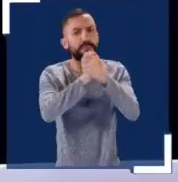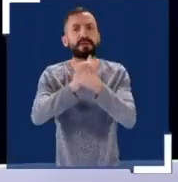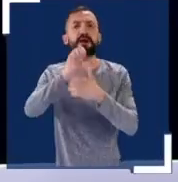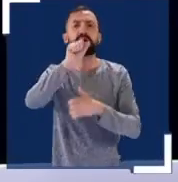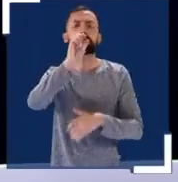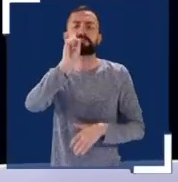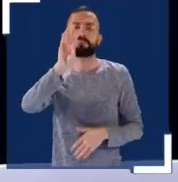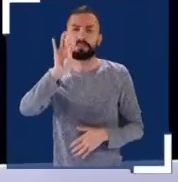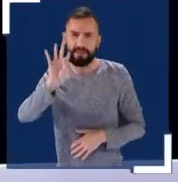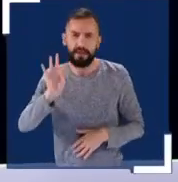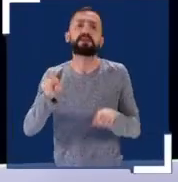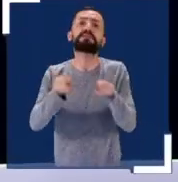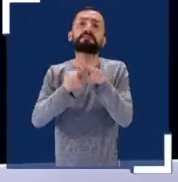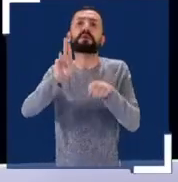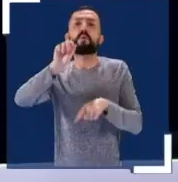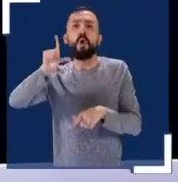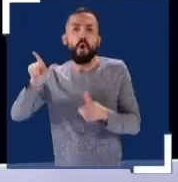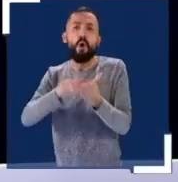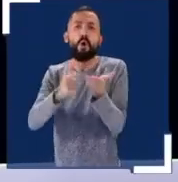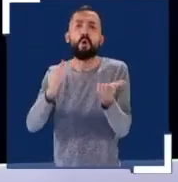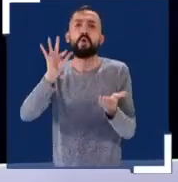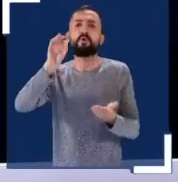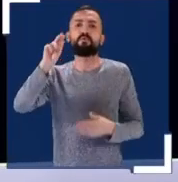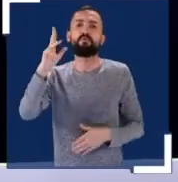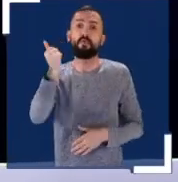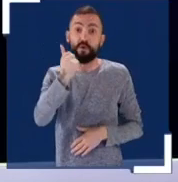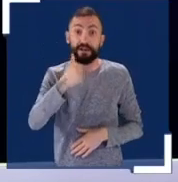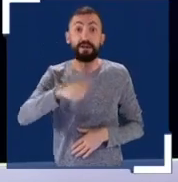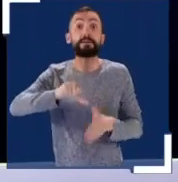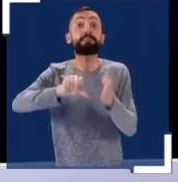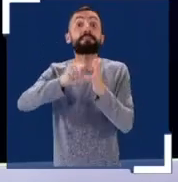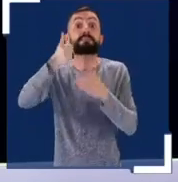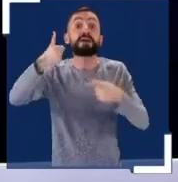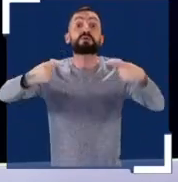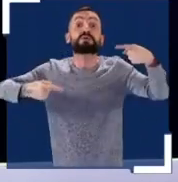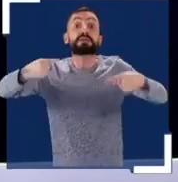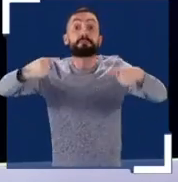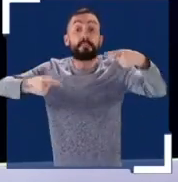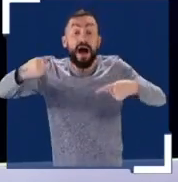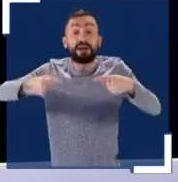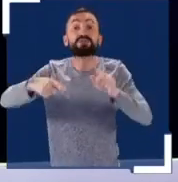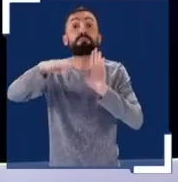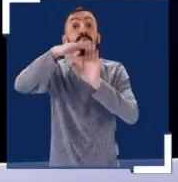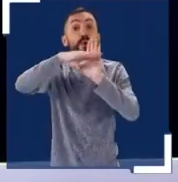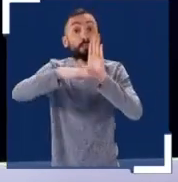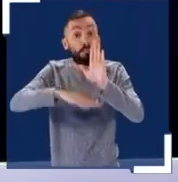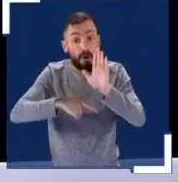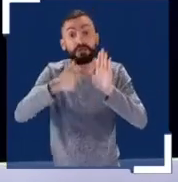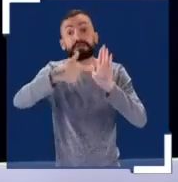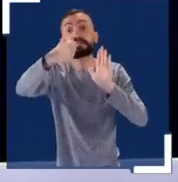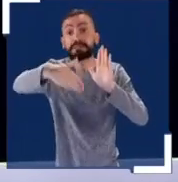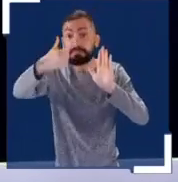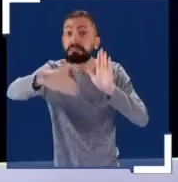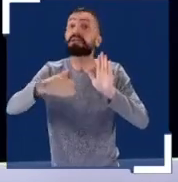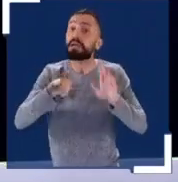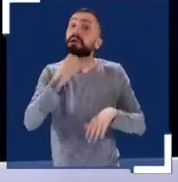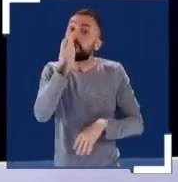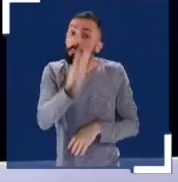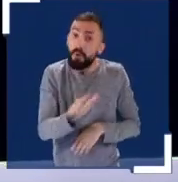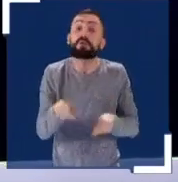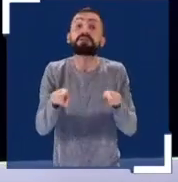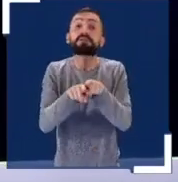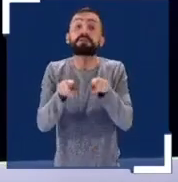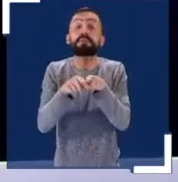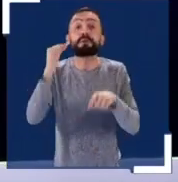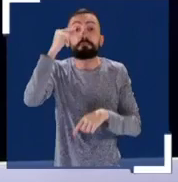Paulo, pela realização do debate. Primeiro debate de propostas ao longo dessas últimas semanas. Quero cumprimentar também o candidato Márcio